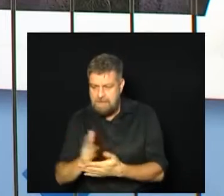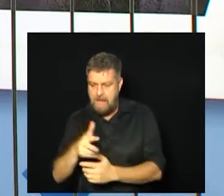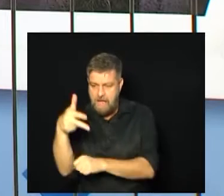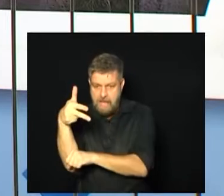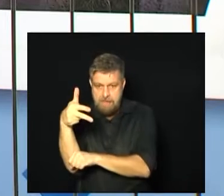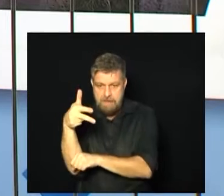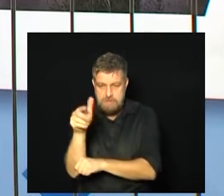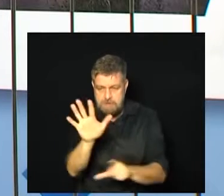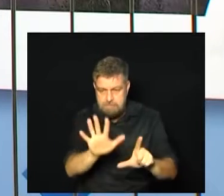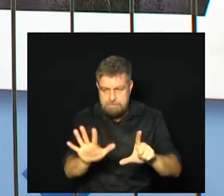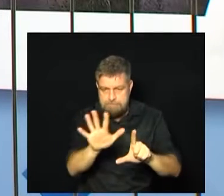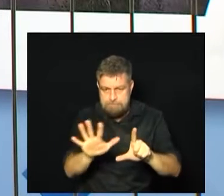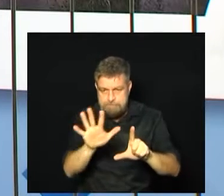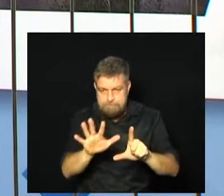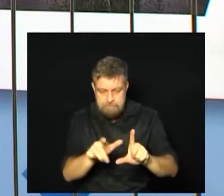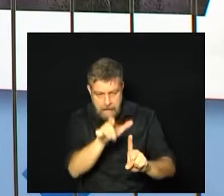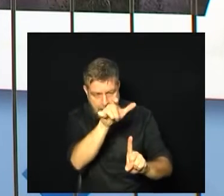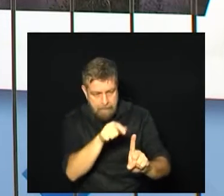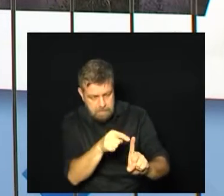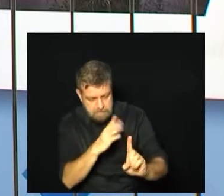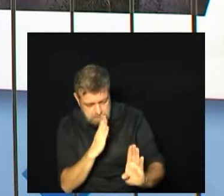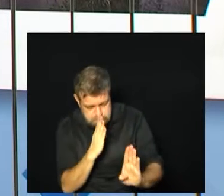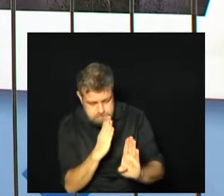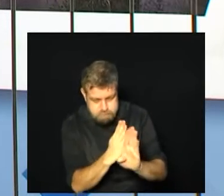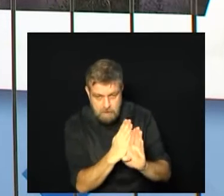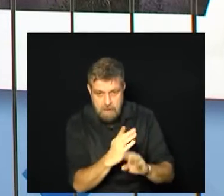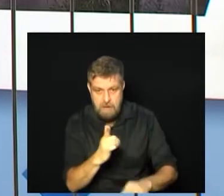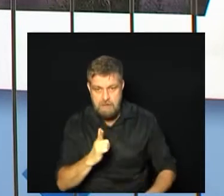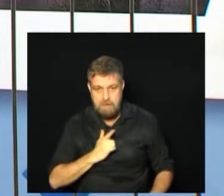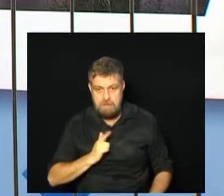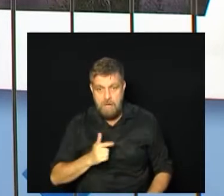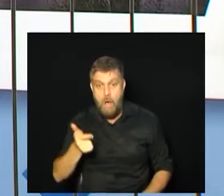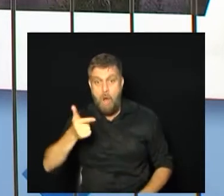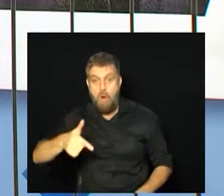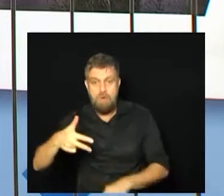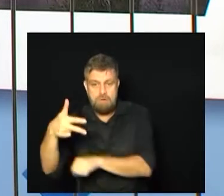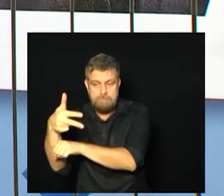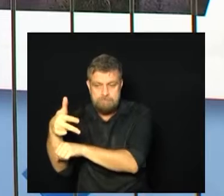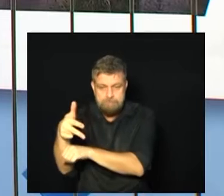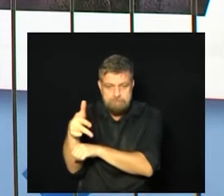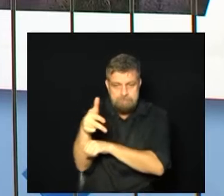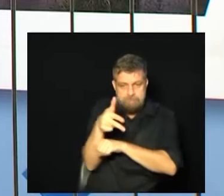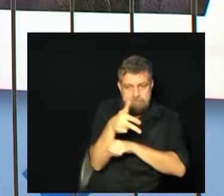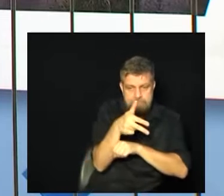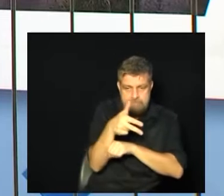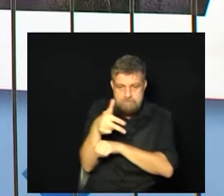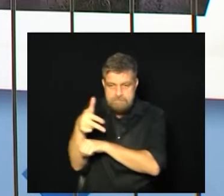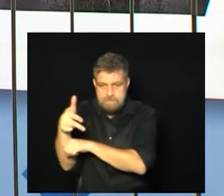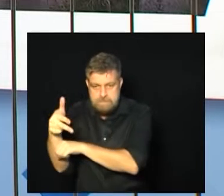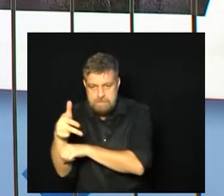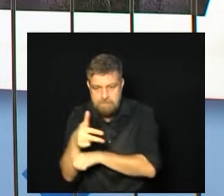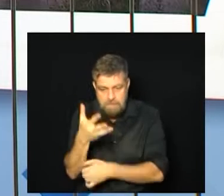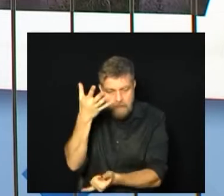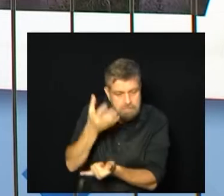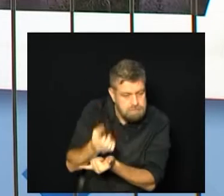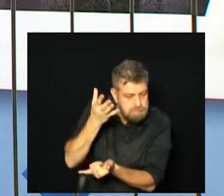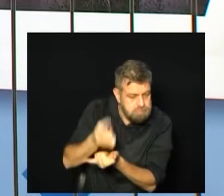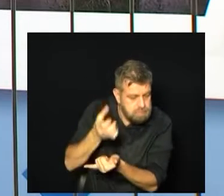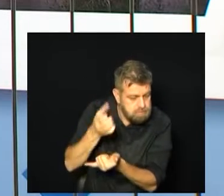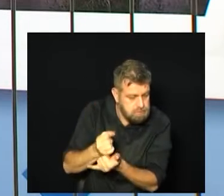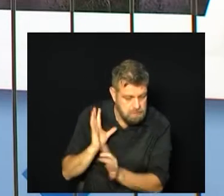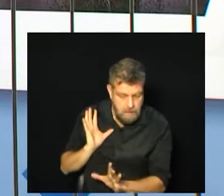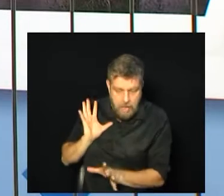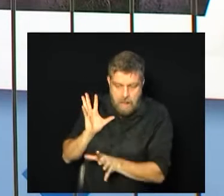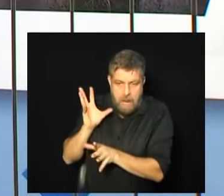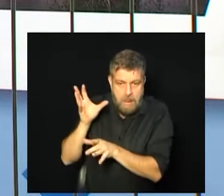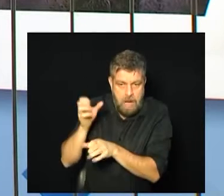gente conseguir se identificar. A gente também está juntando imagens de outros ângulos, de pessoas que estavam no plenário, para a gente conseguir